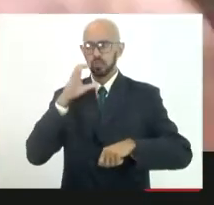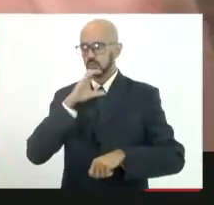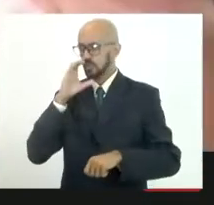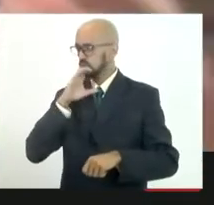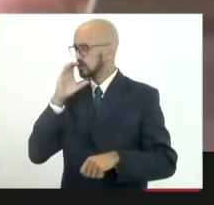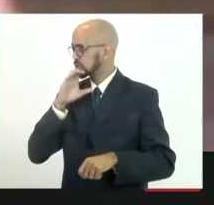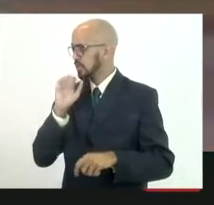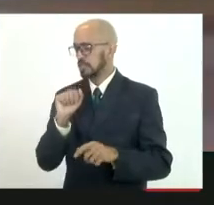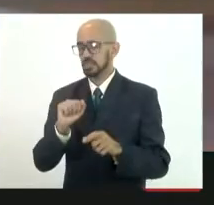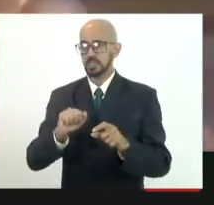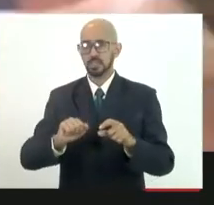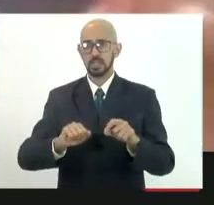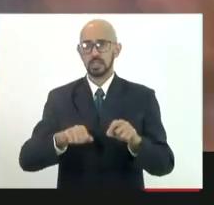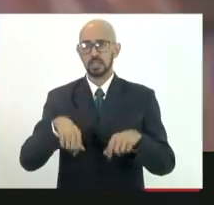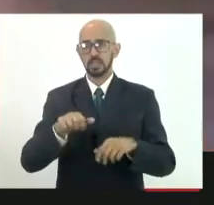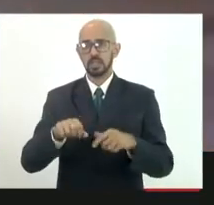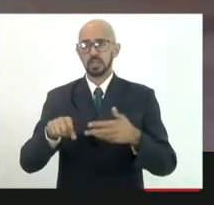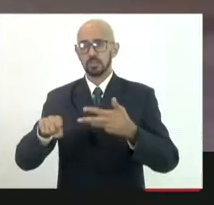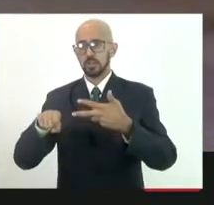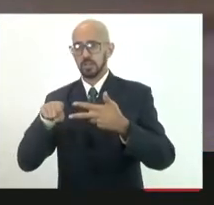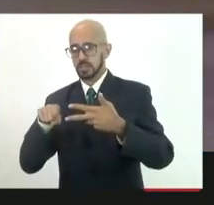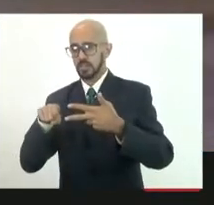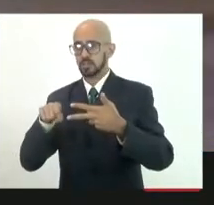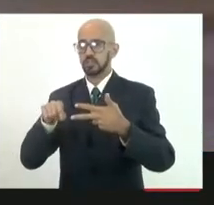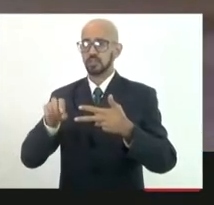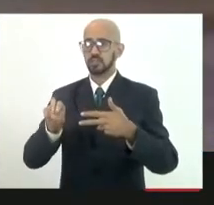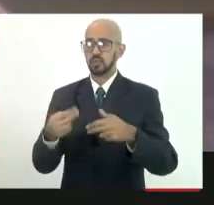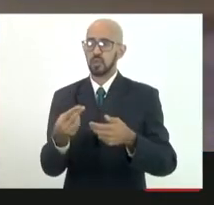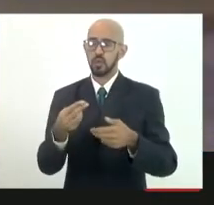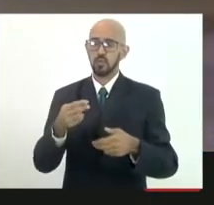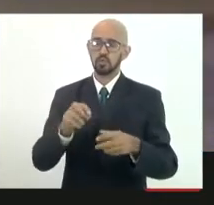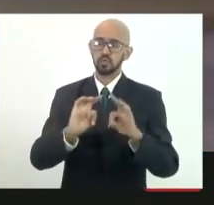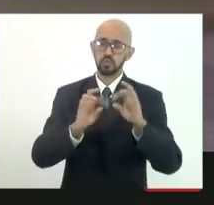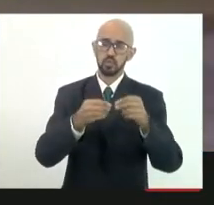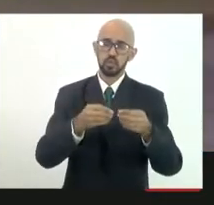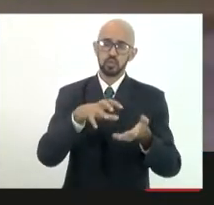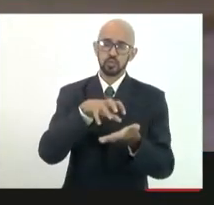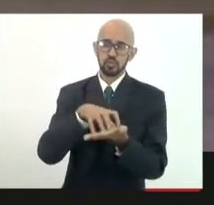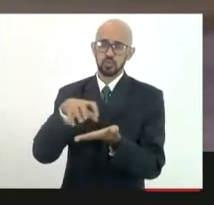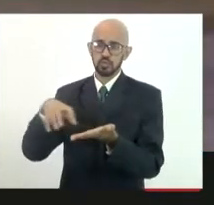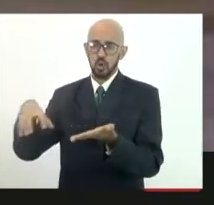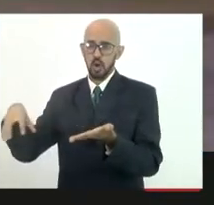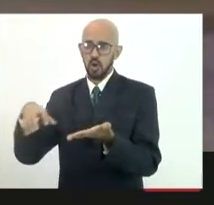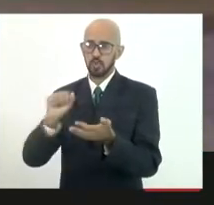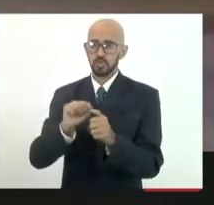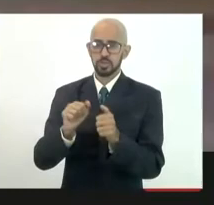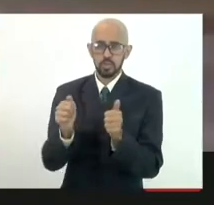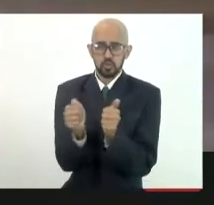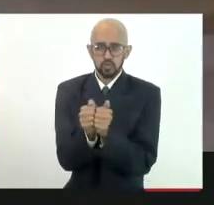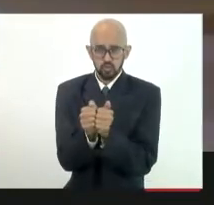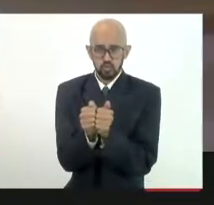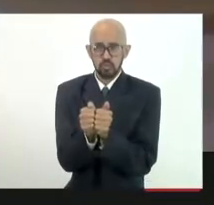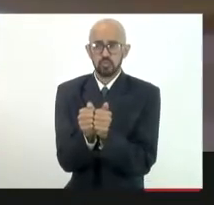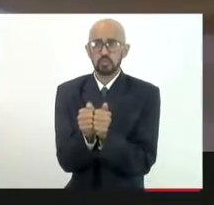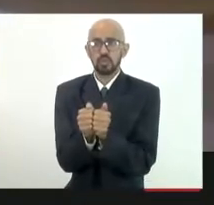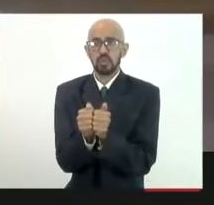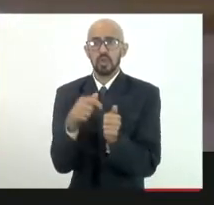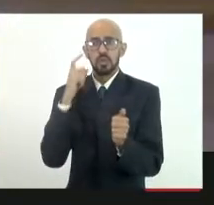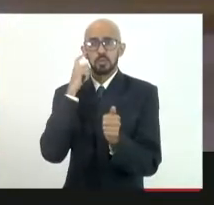urgentemente, que o Poder Executivo, que todos os órgãos que estejam alinhados a essa perspectiva, né, pensando tanto na